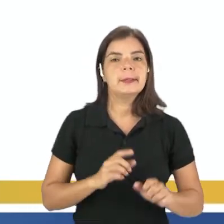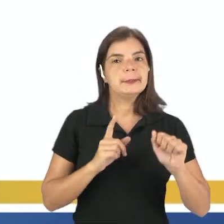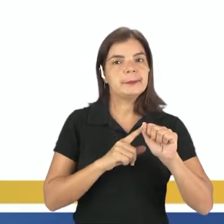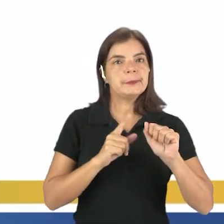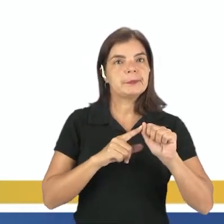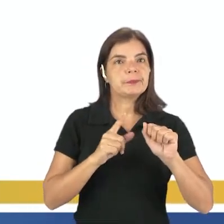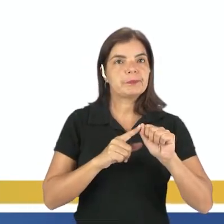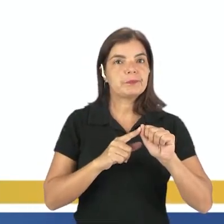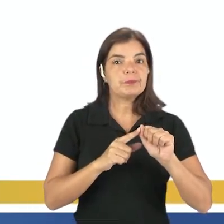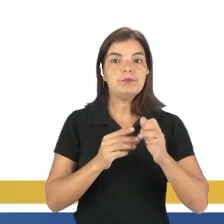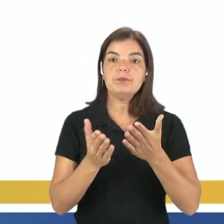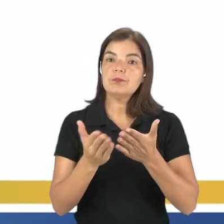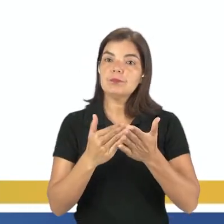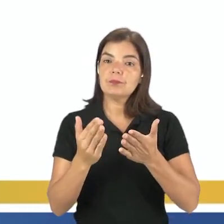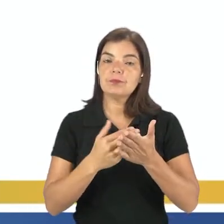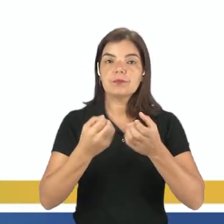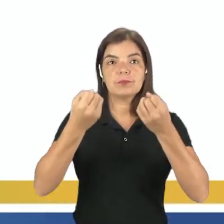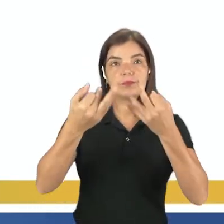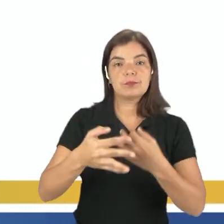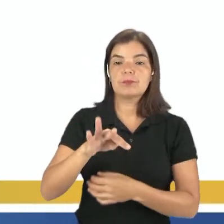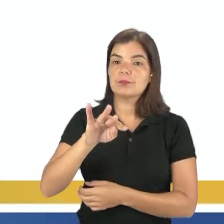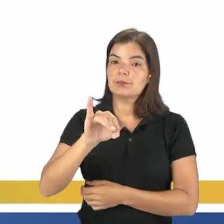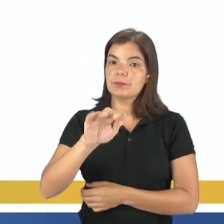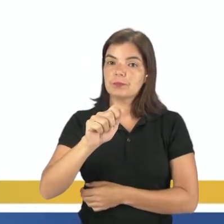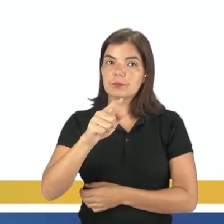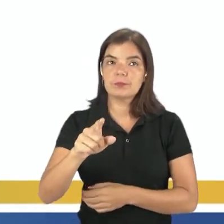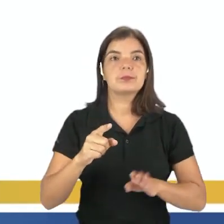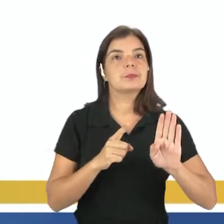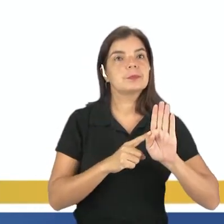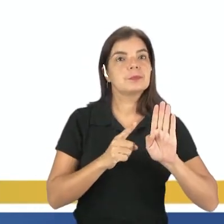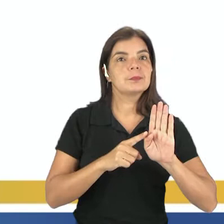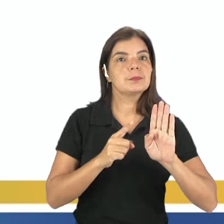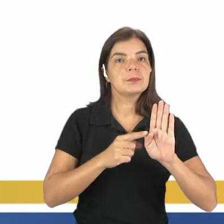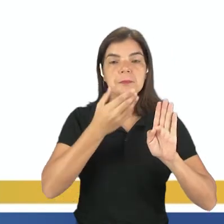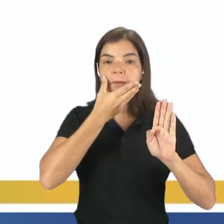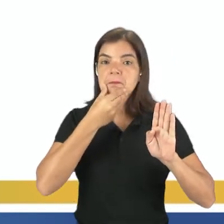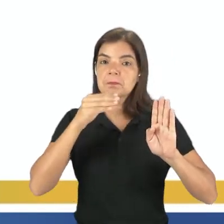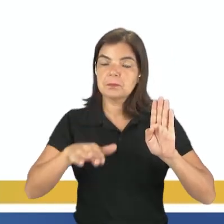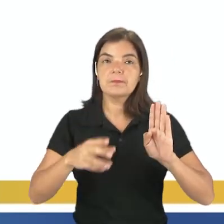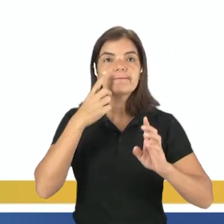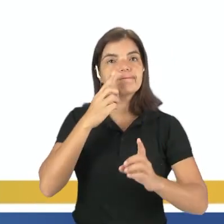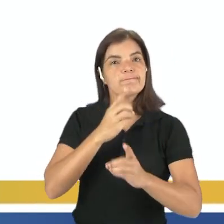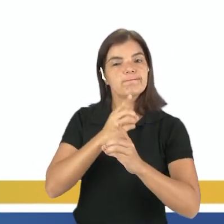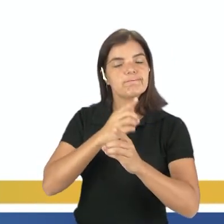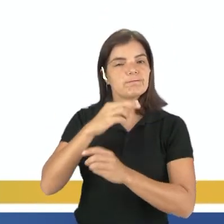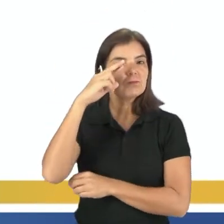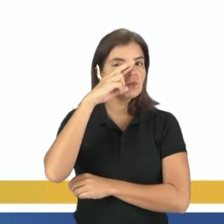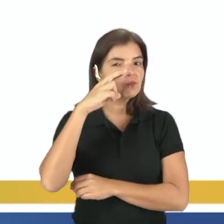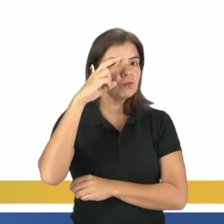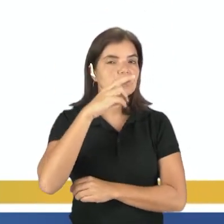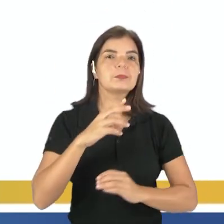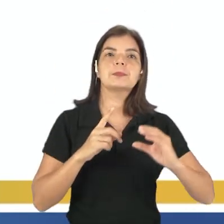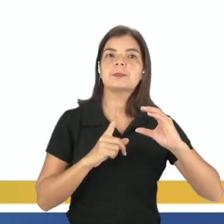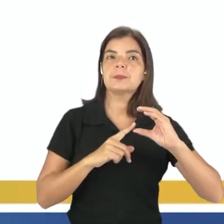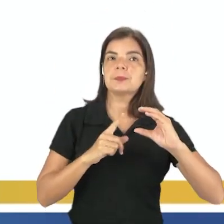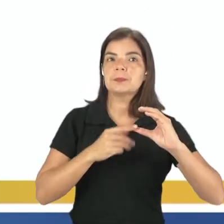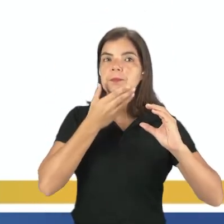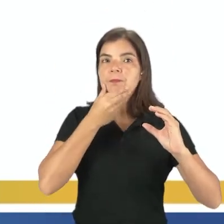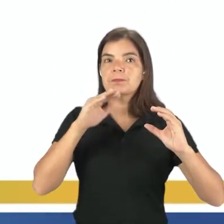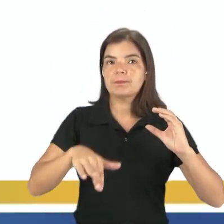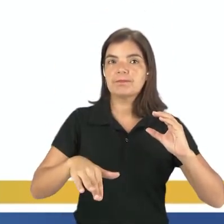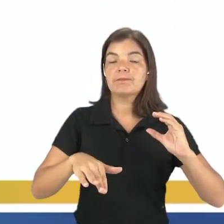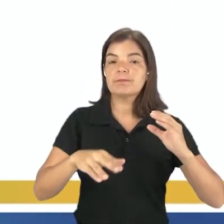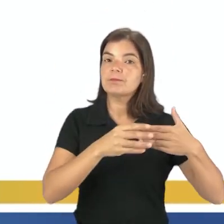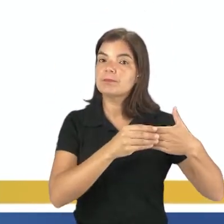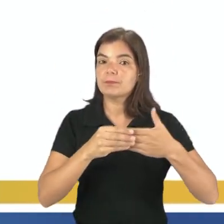A. O livro narra a história de Tião. B. Garoto descoberto por um olheiro. C. O